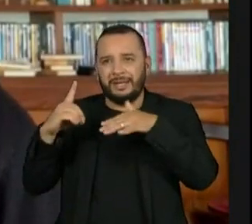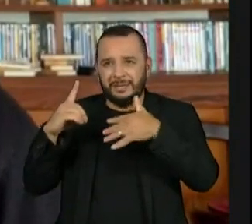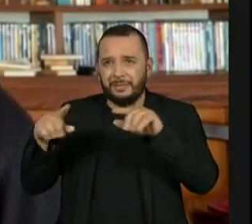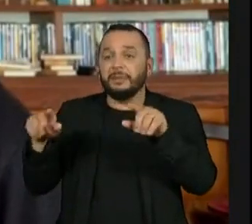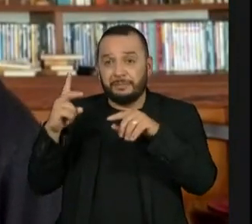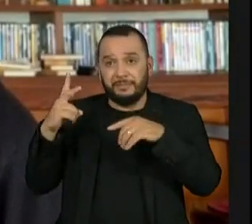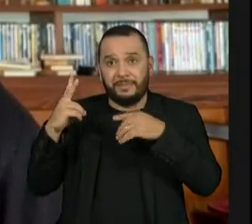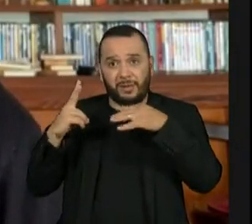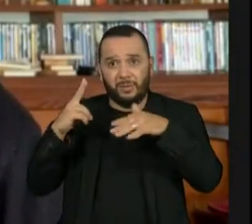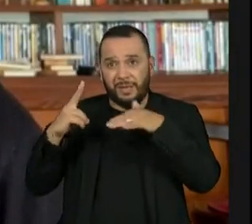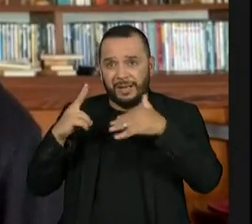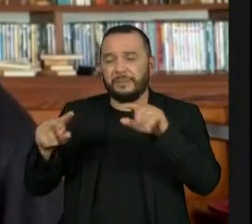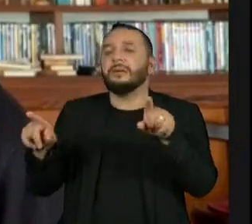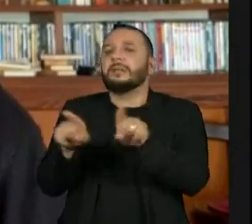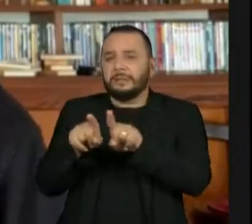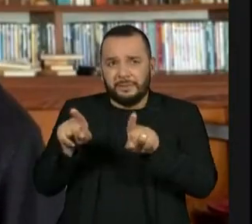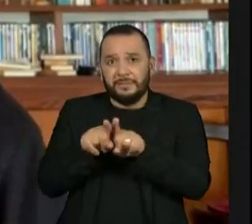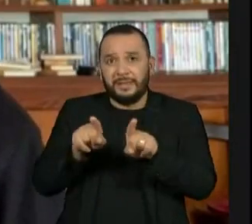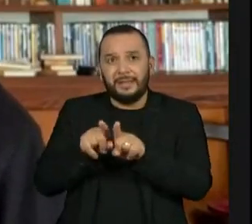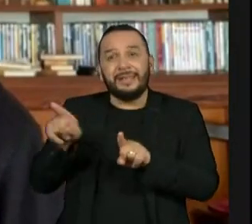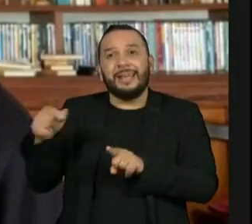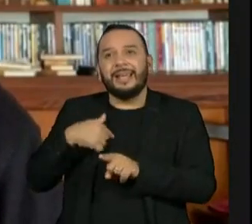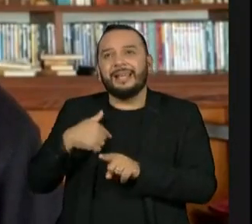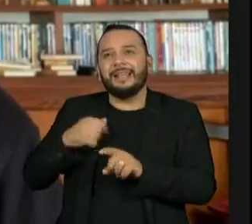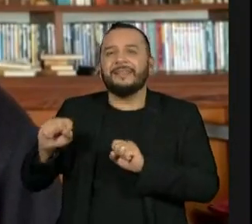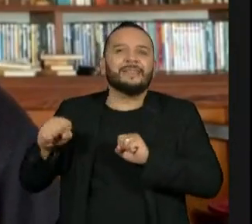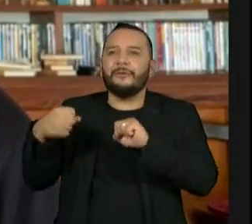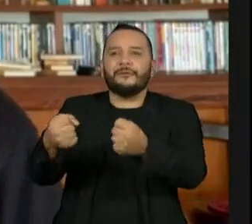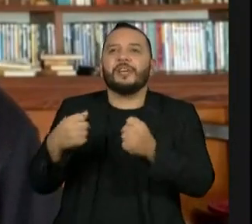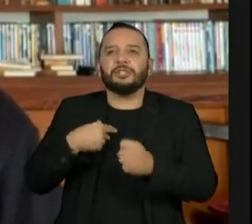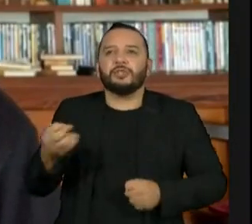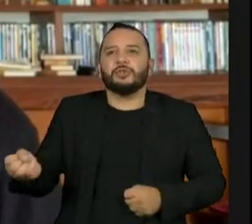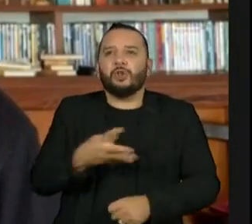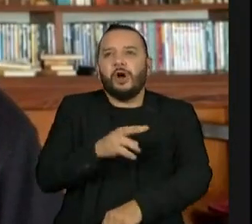defensor de uma nova raça paulista que